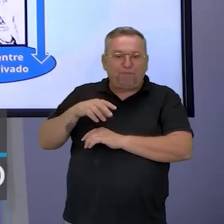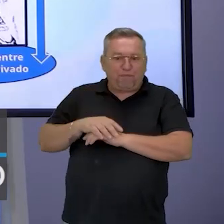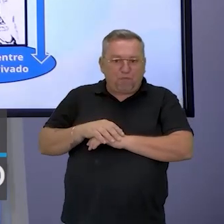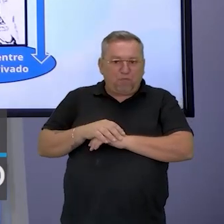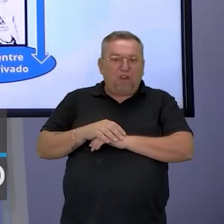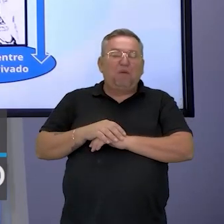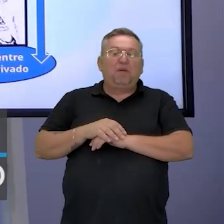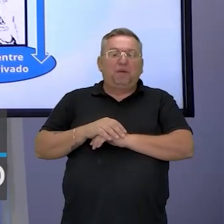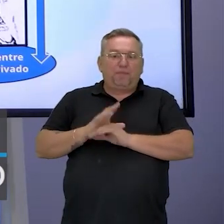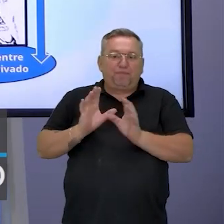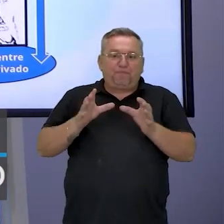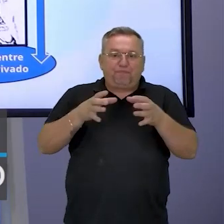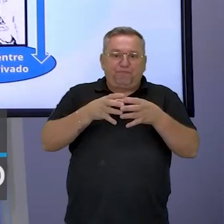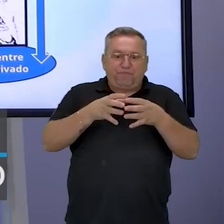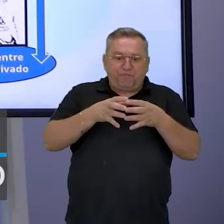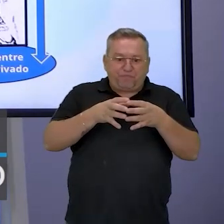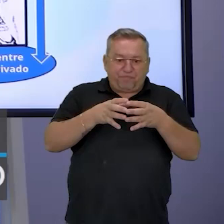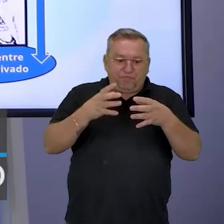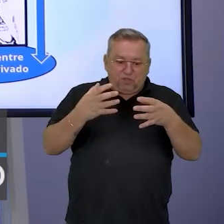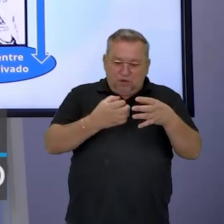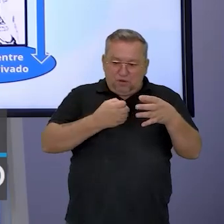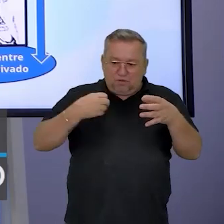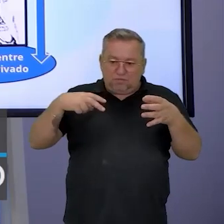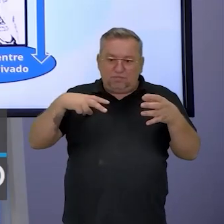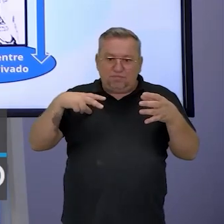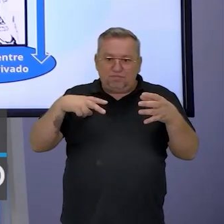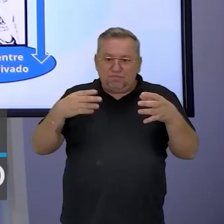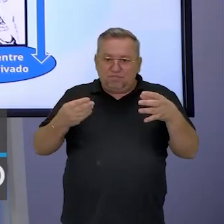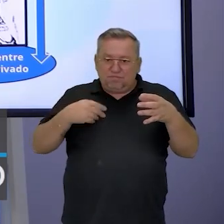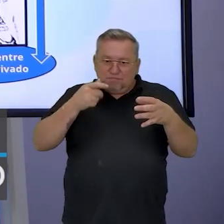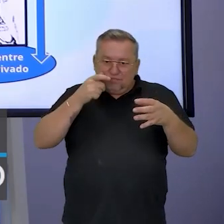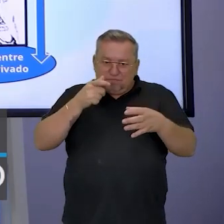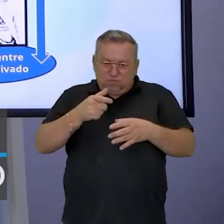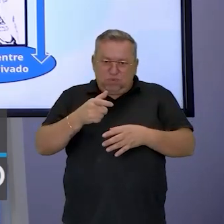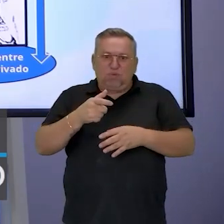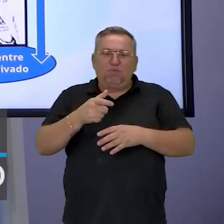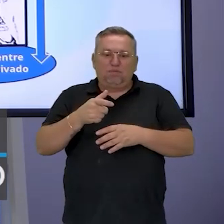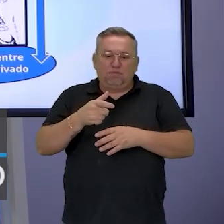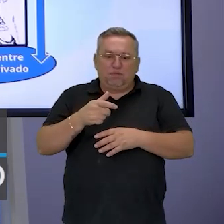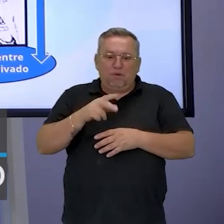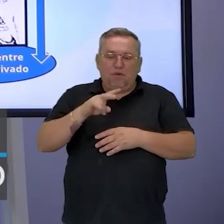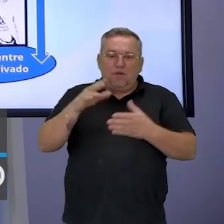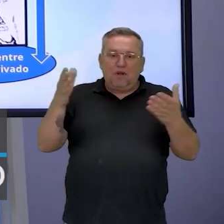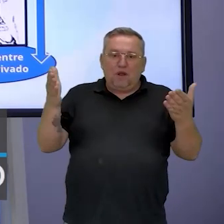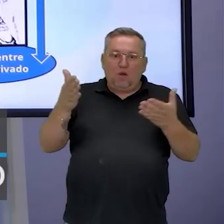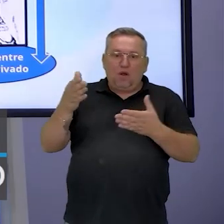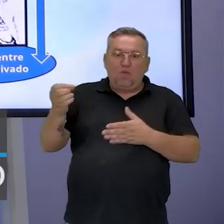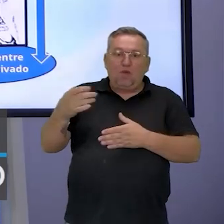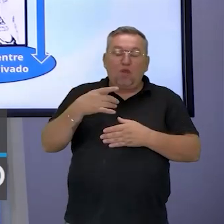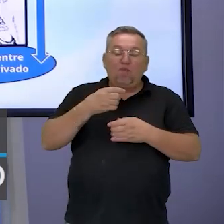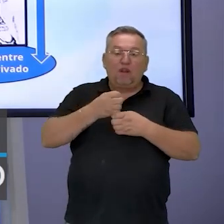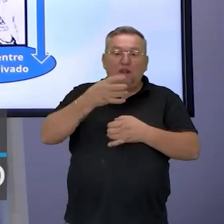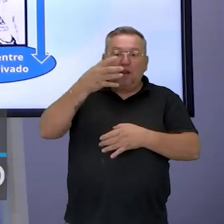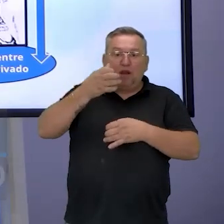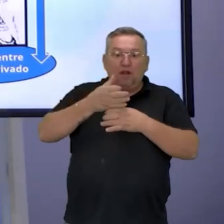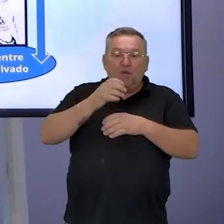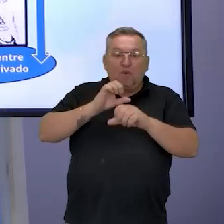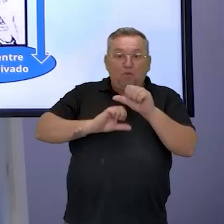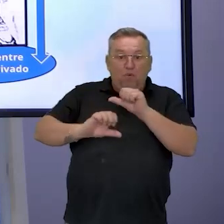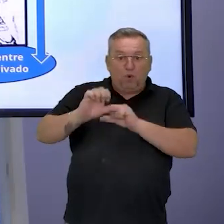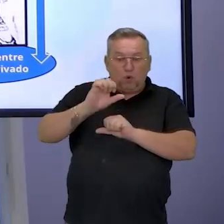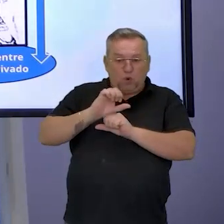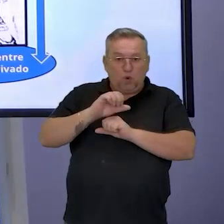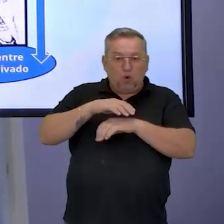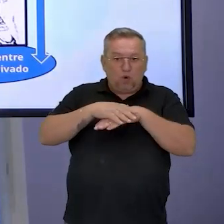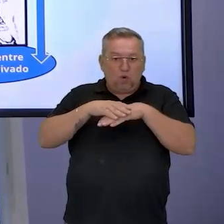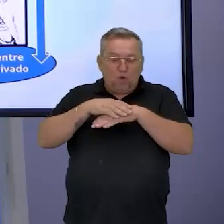do coletivo algo que me traga interesse pessoal. A gente vai agora para uma nova interação, para eu trocar de novo uma